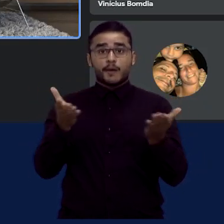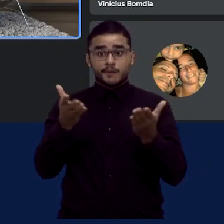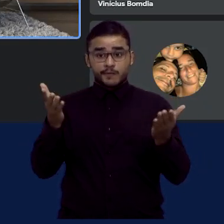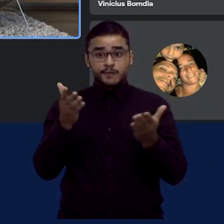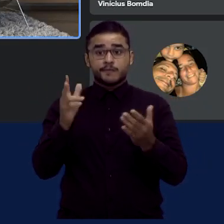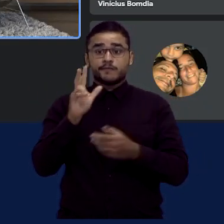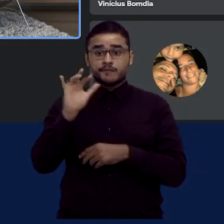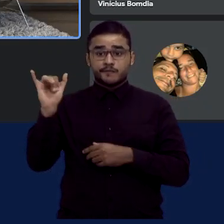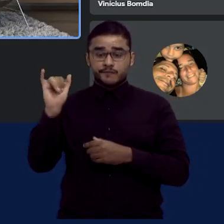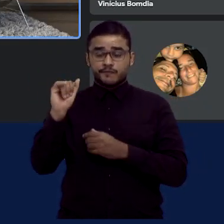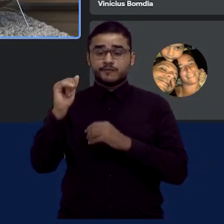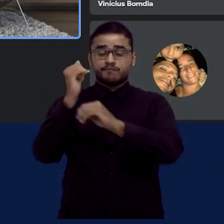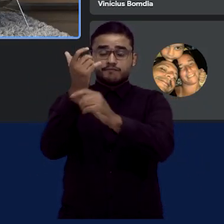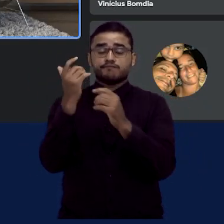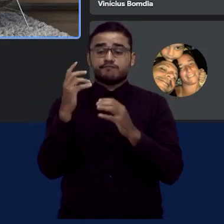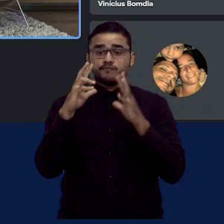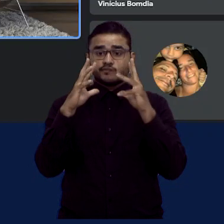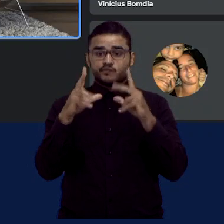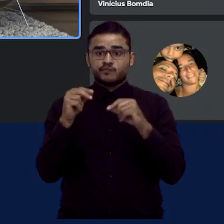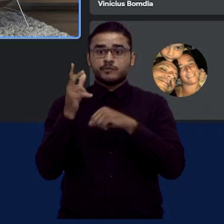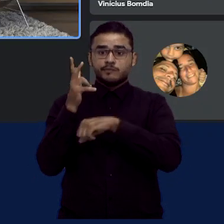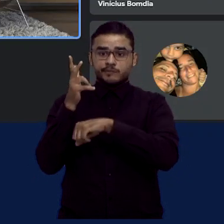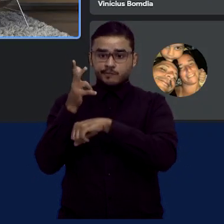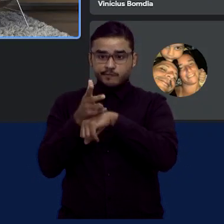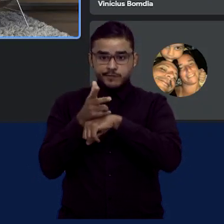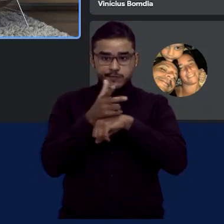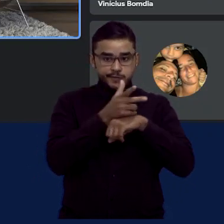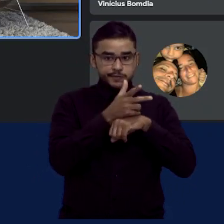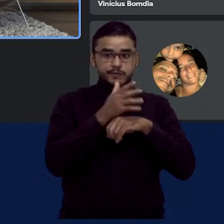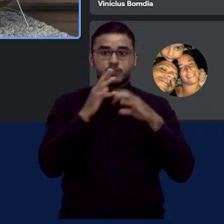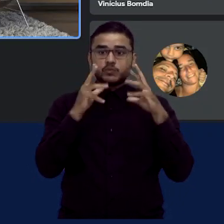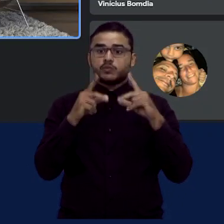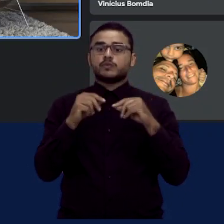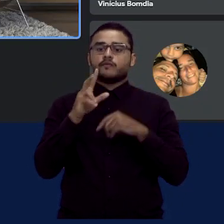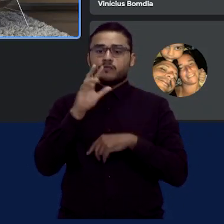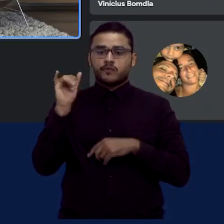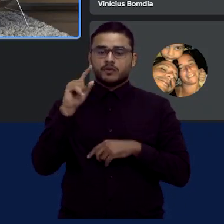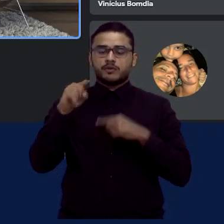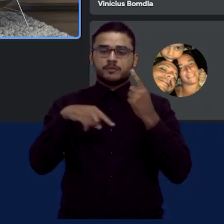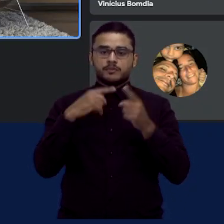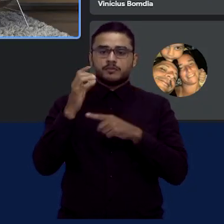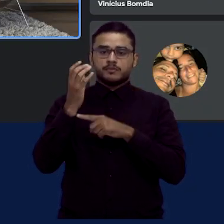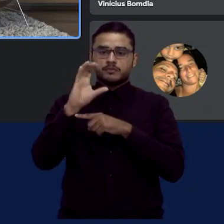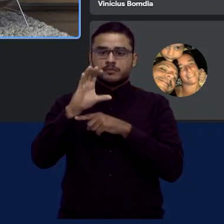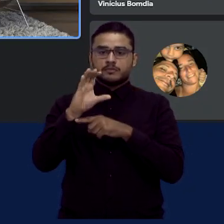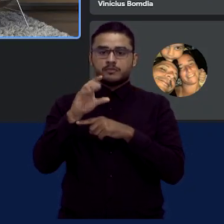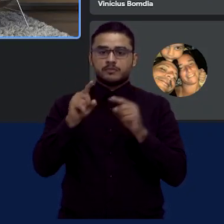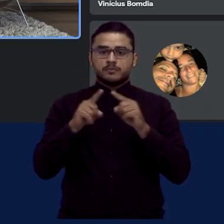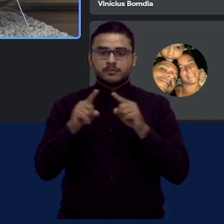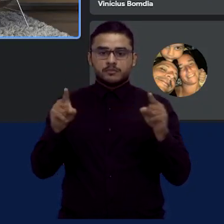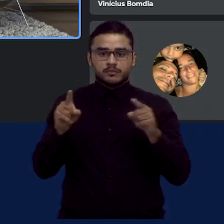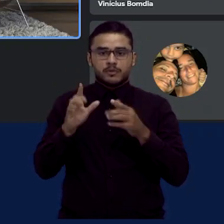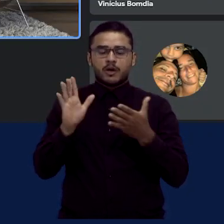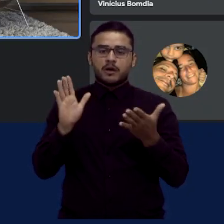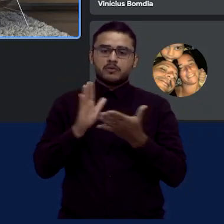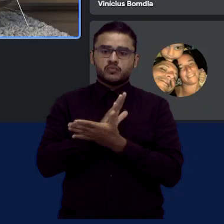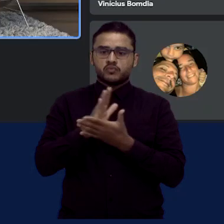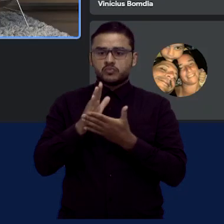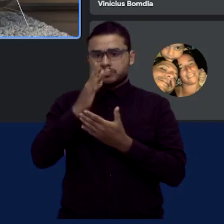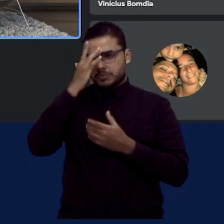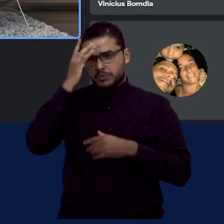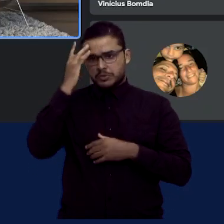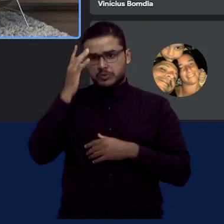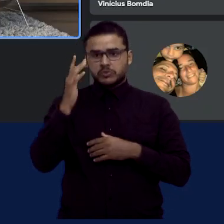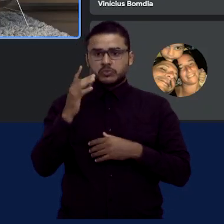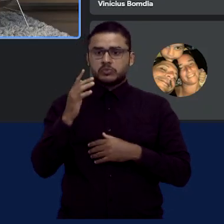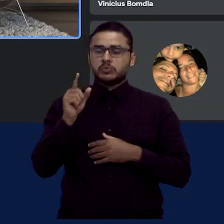exato momento. A gente avisa isso para que as pessoas, né, saibam e não tenha nenhum conflito, né, com relação a